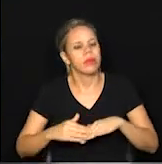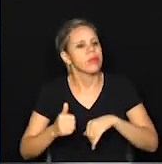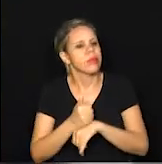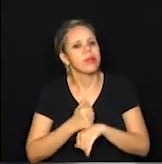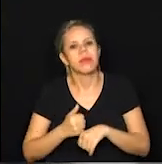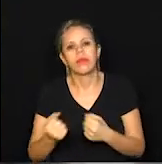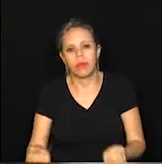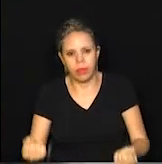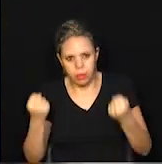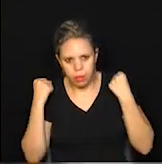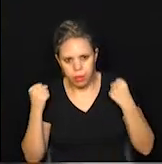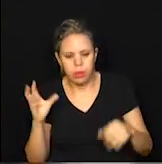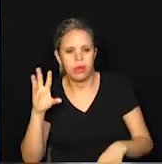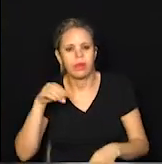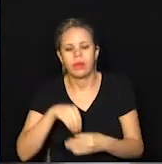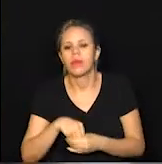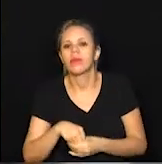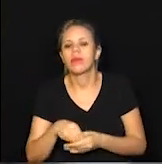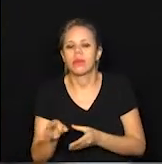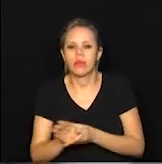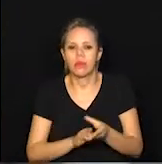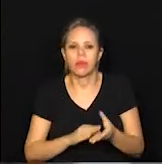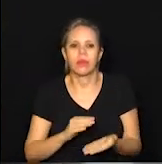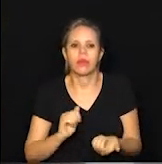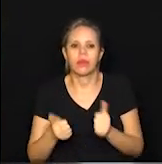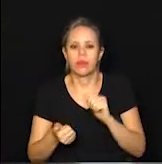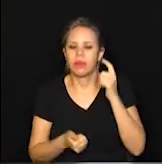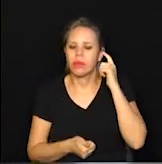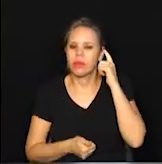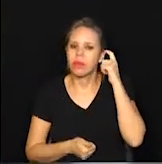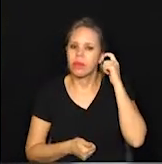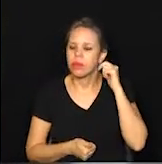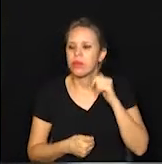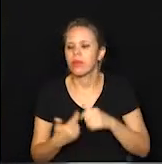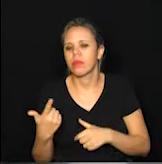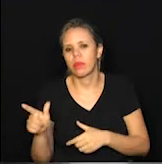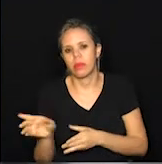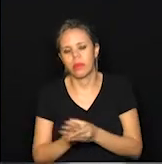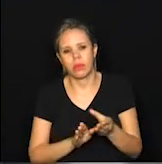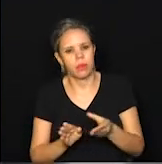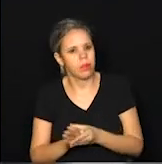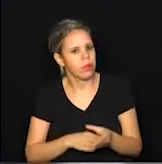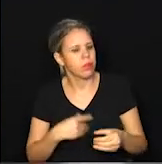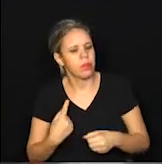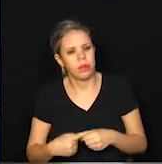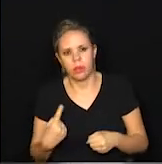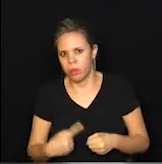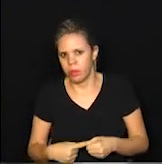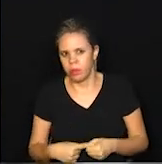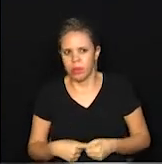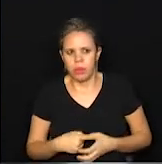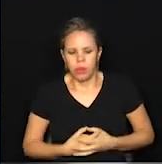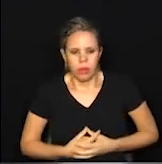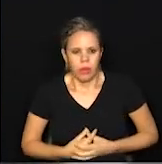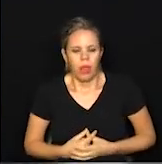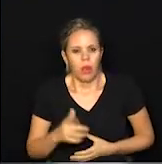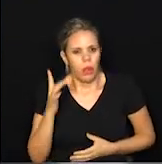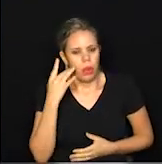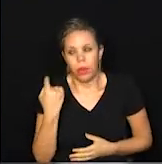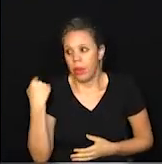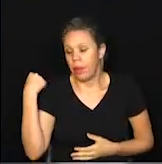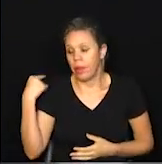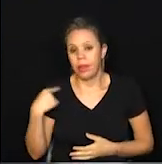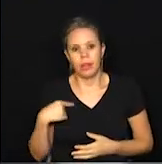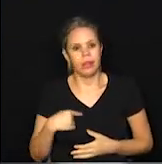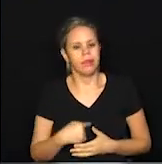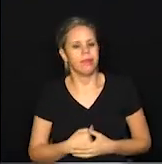física para o Conselho Municipal de Esporte. Outro conselho municipal, Gustavo, eu acho que foi na época do